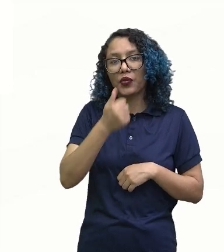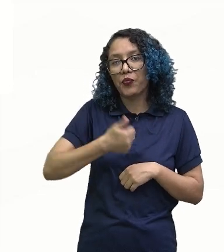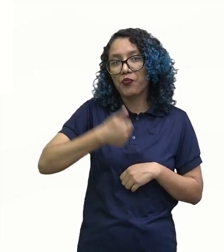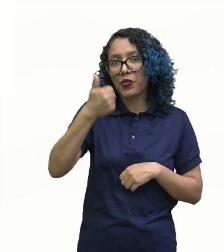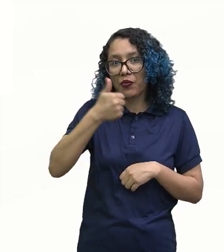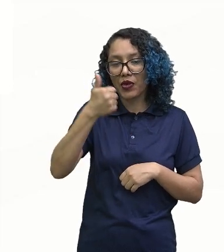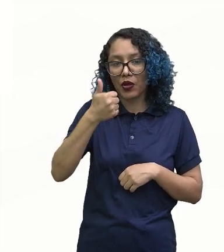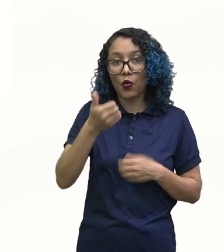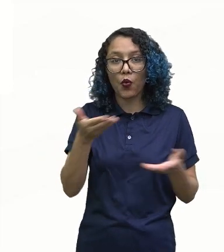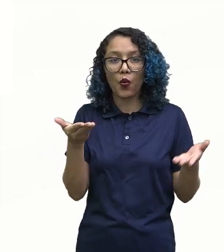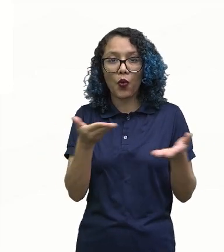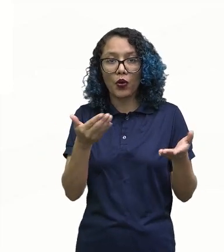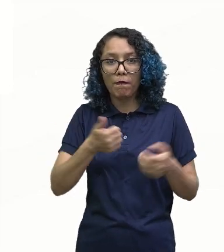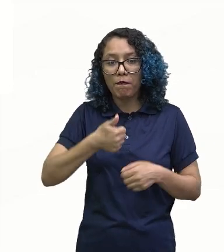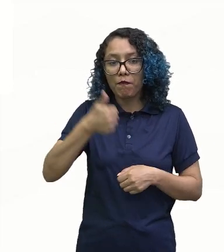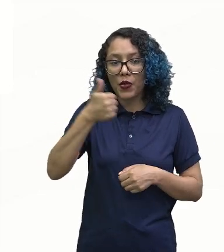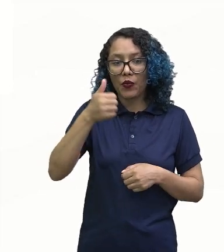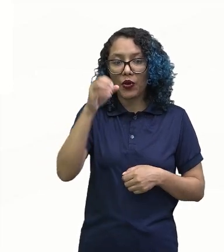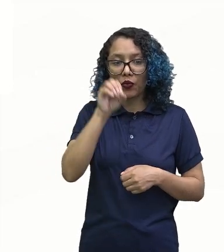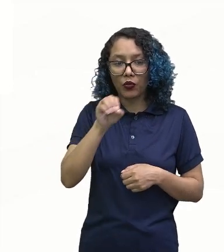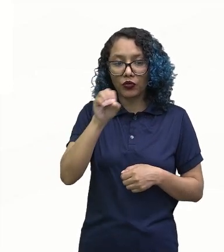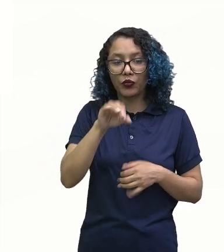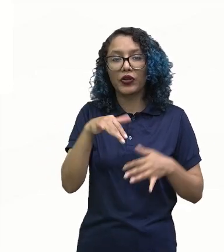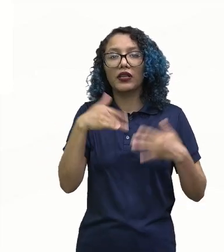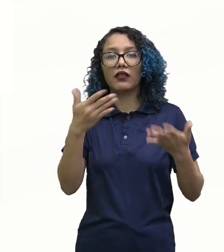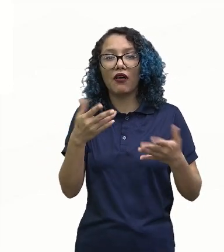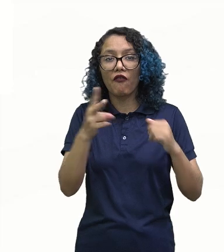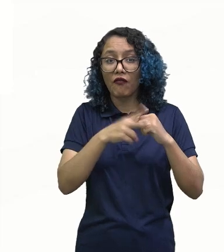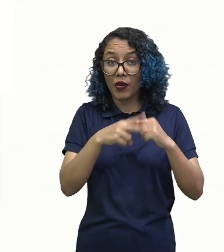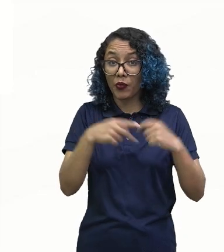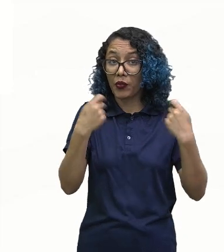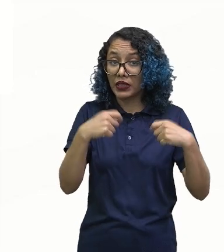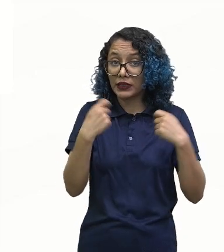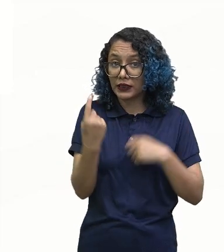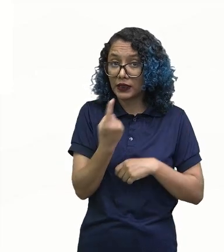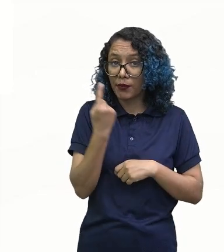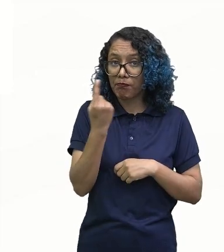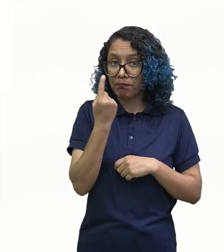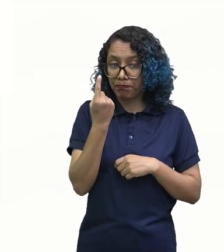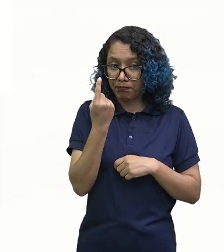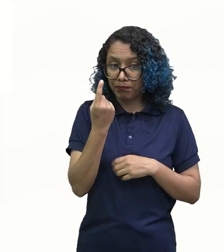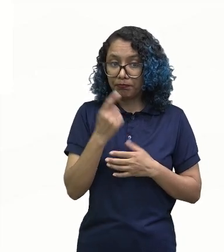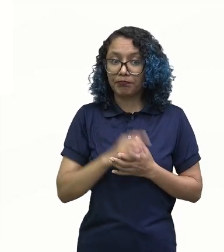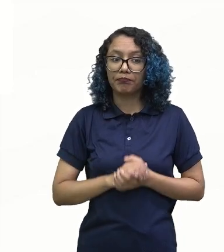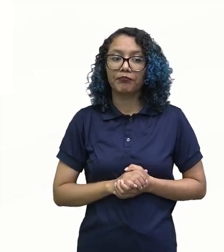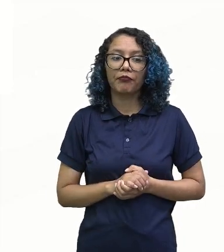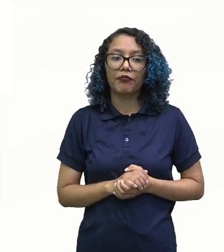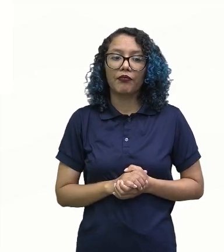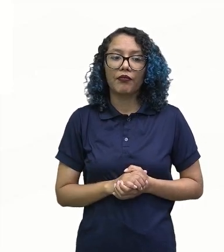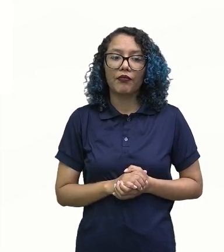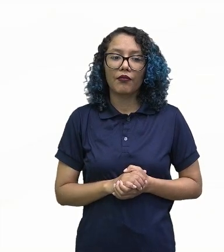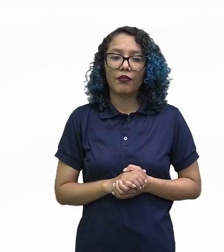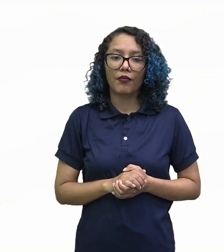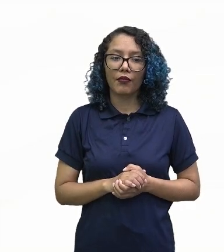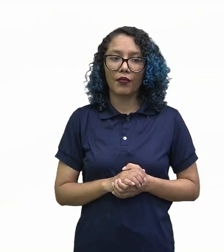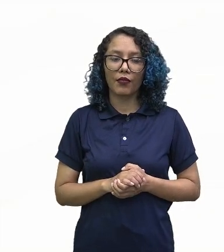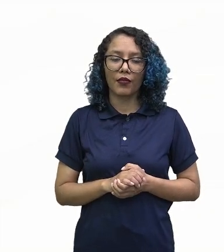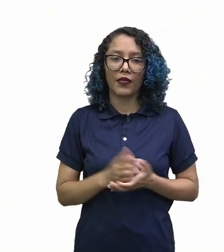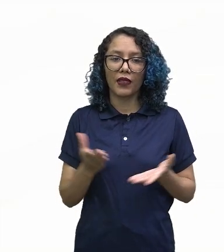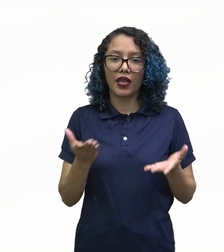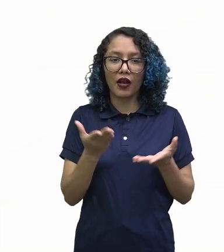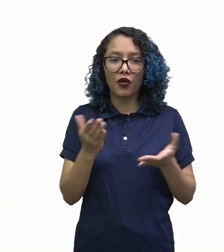é dia 1º de outubro. Então, o verbo fica no singular. Agora, com as expressões muito,